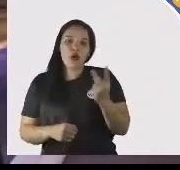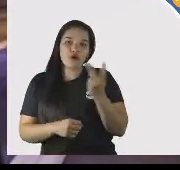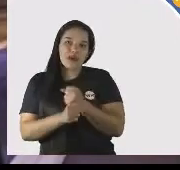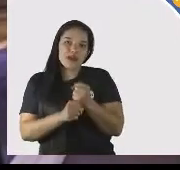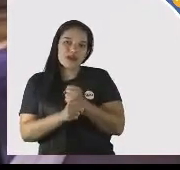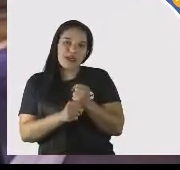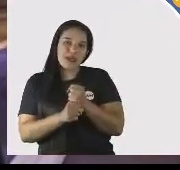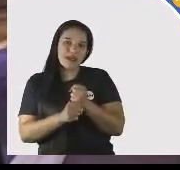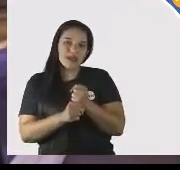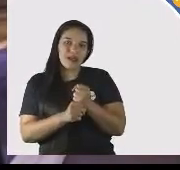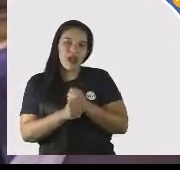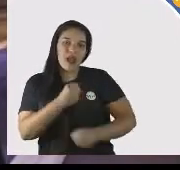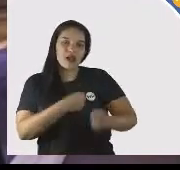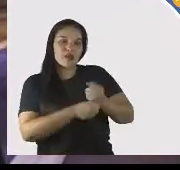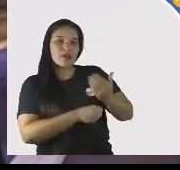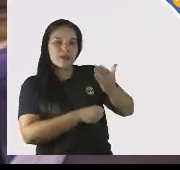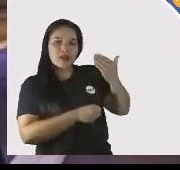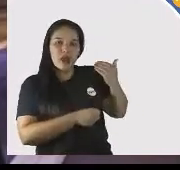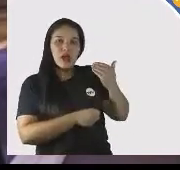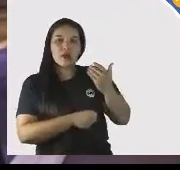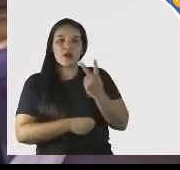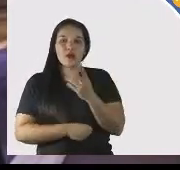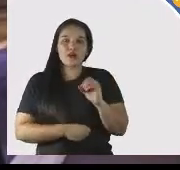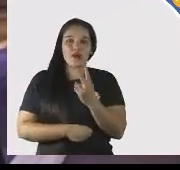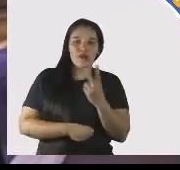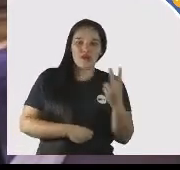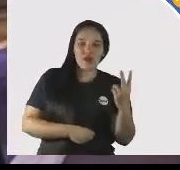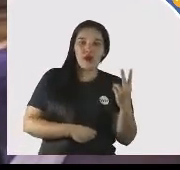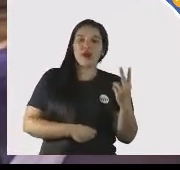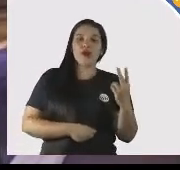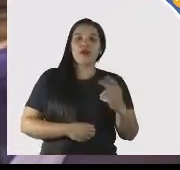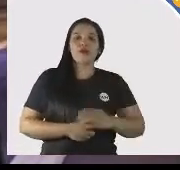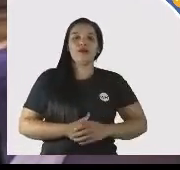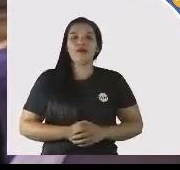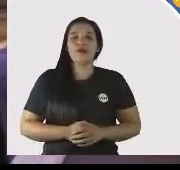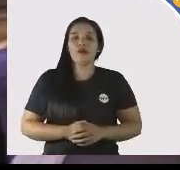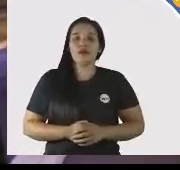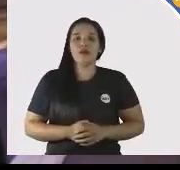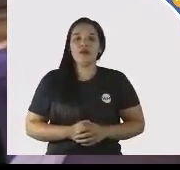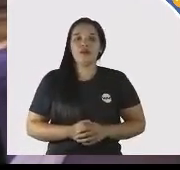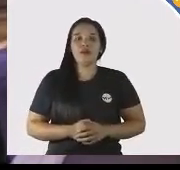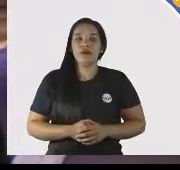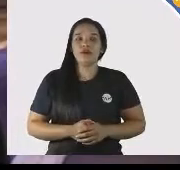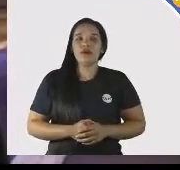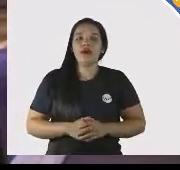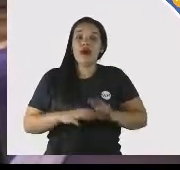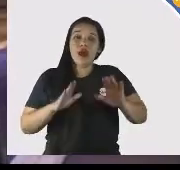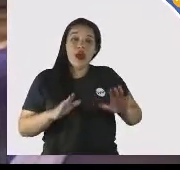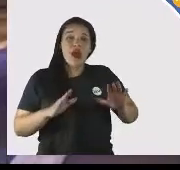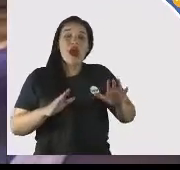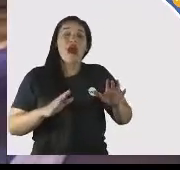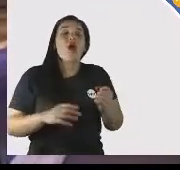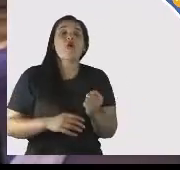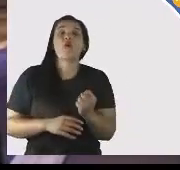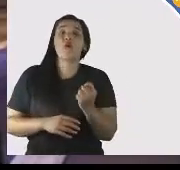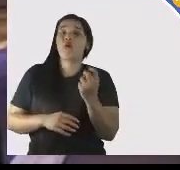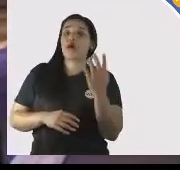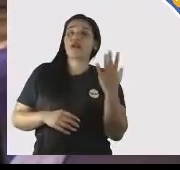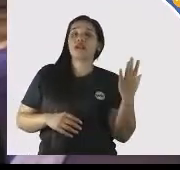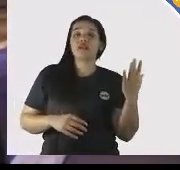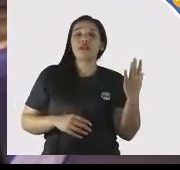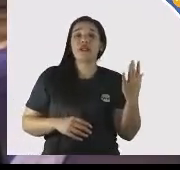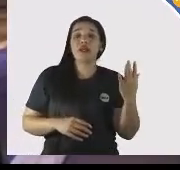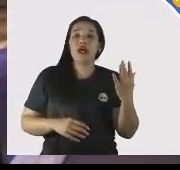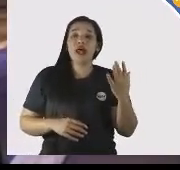ano passado foi muito baixo em termos de volume chegou aí a